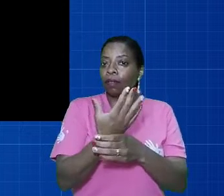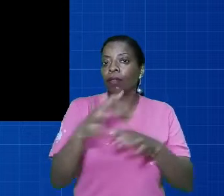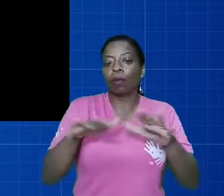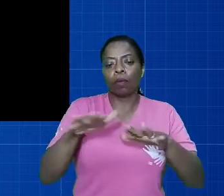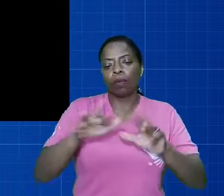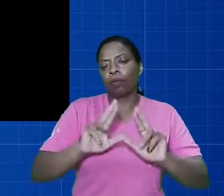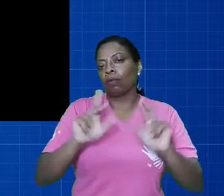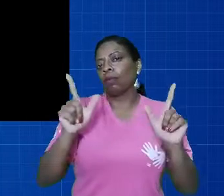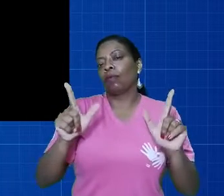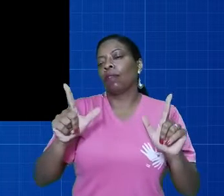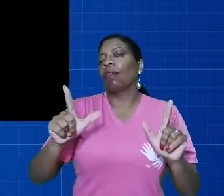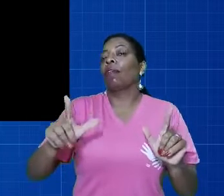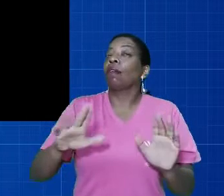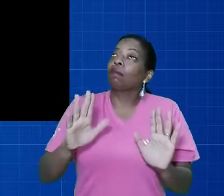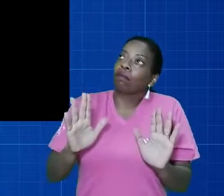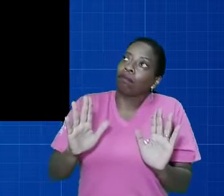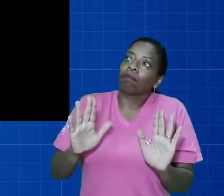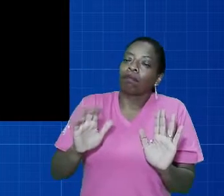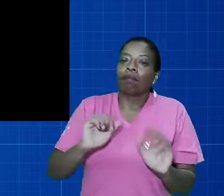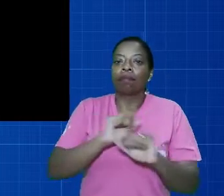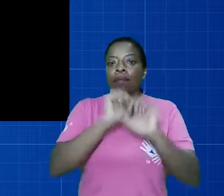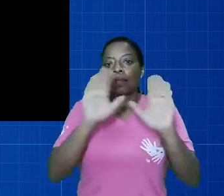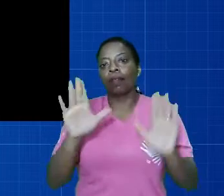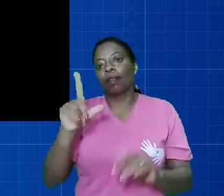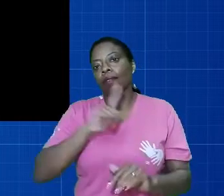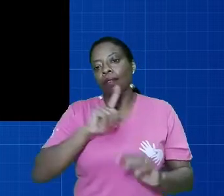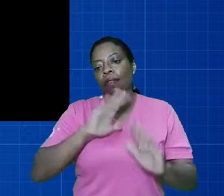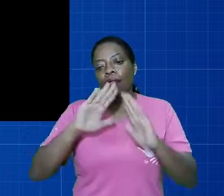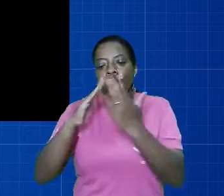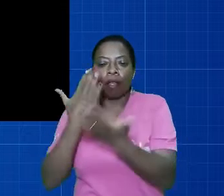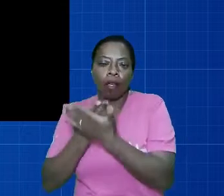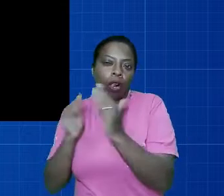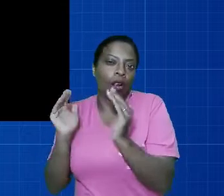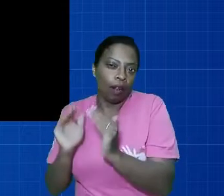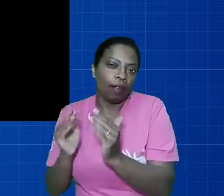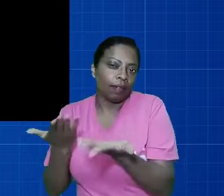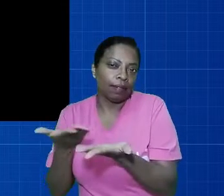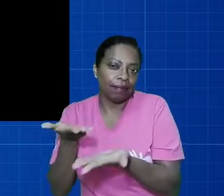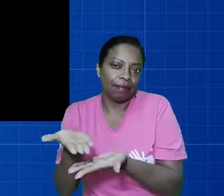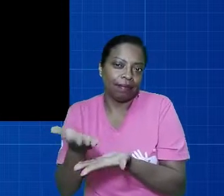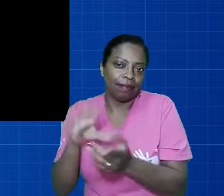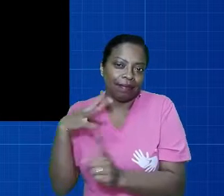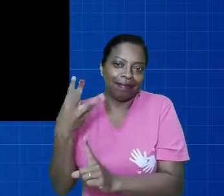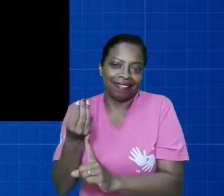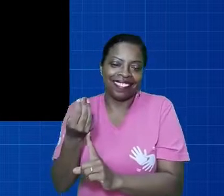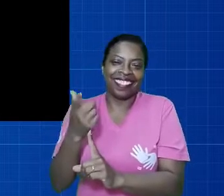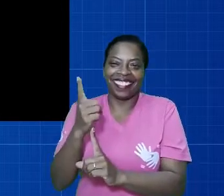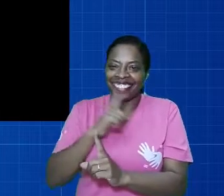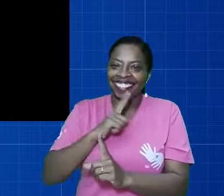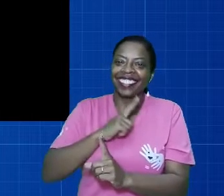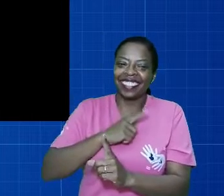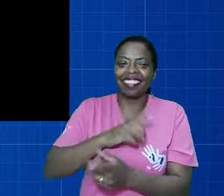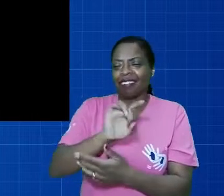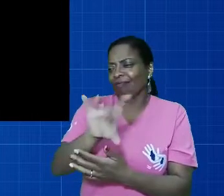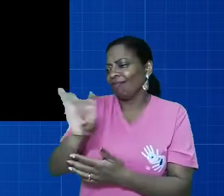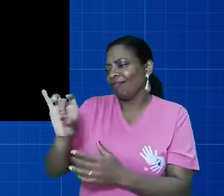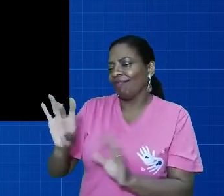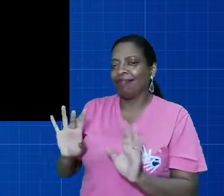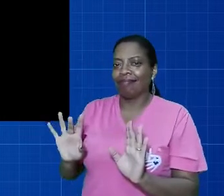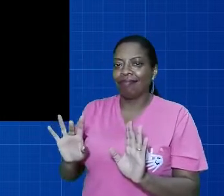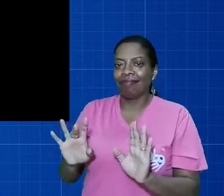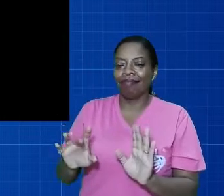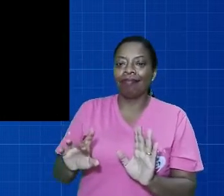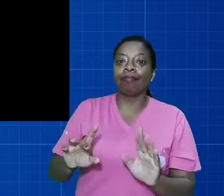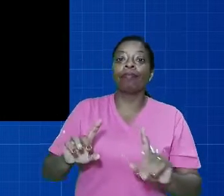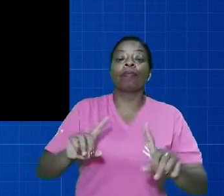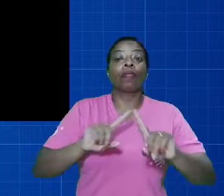existem espaços de escolinhas, existem, esses espaços estão, o Centro Juvenil de Artes Plásticas, por exemplo, é um